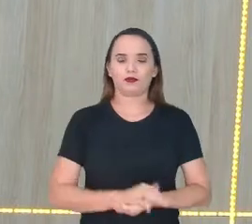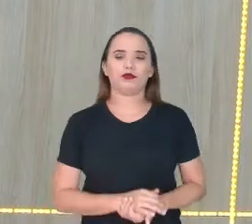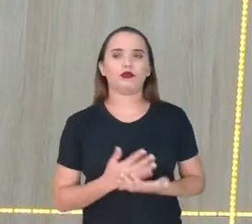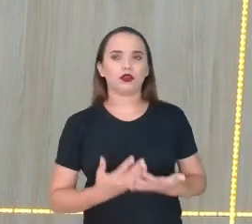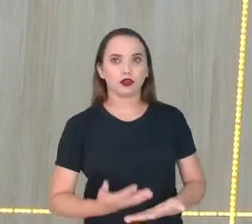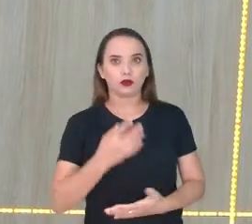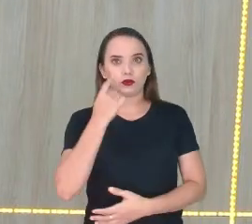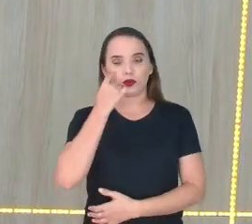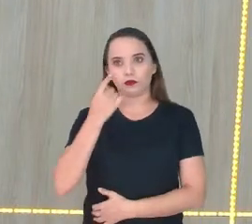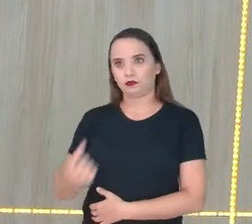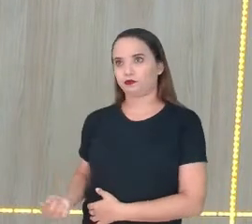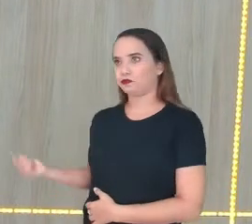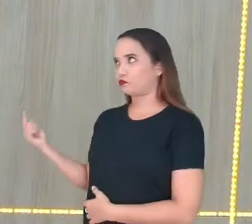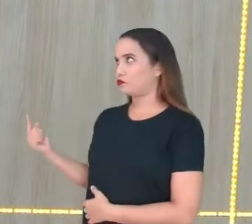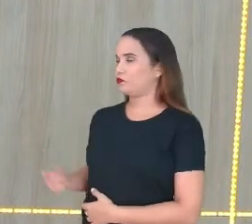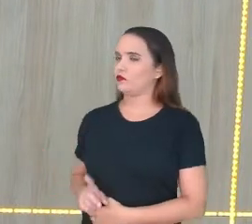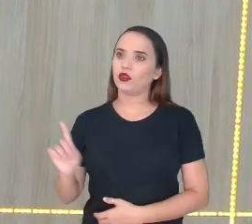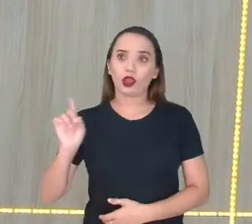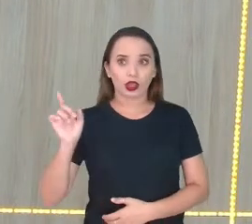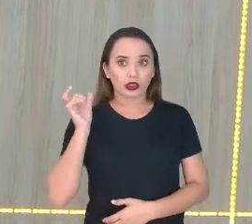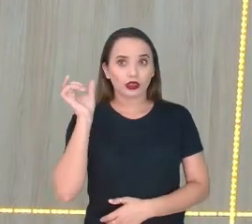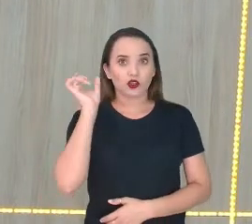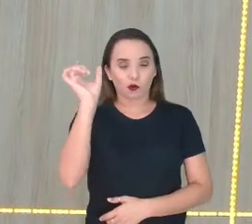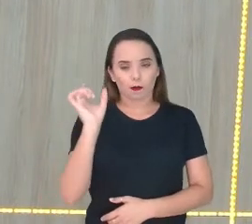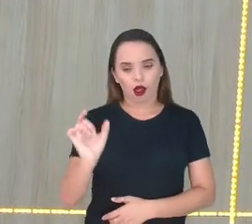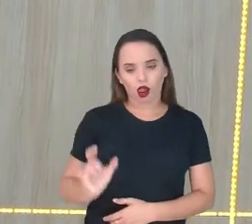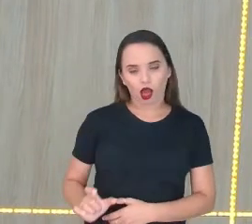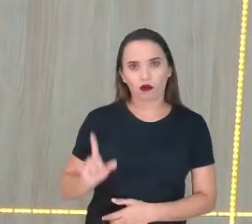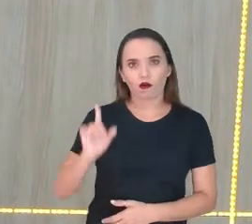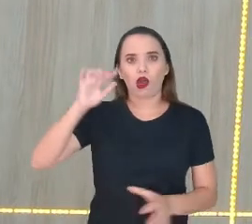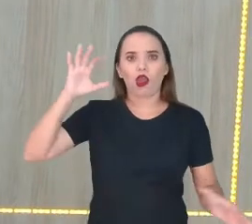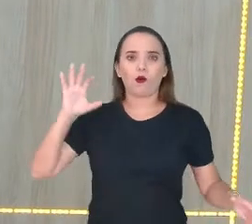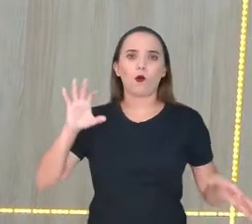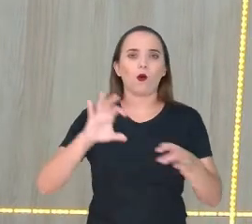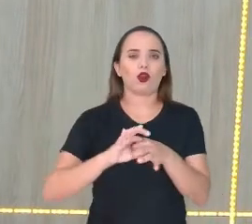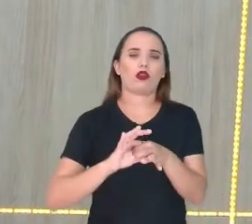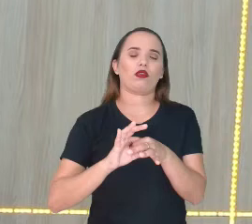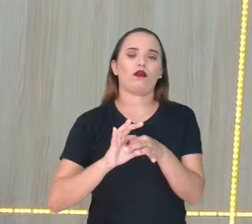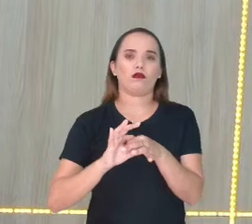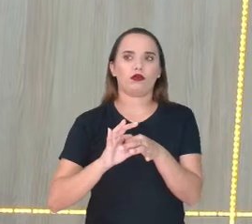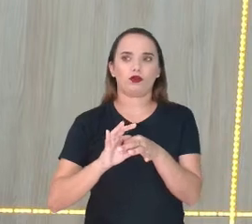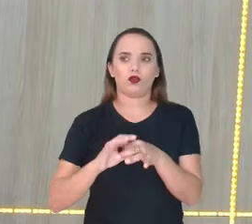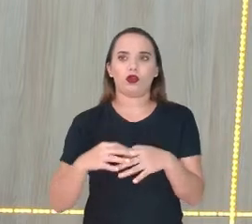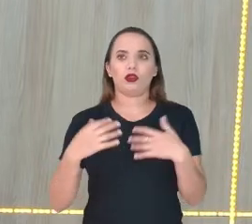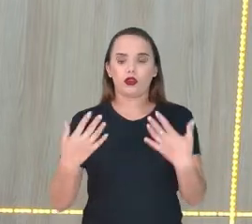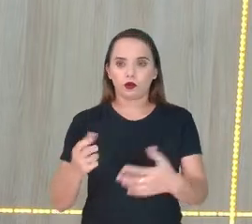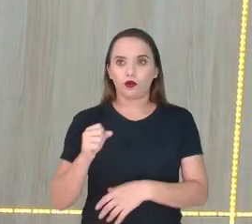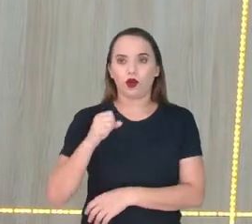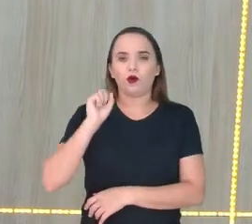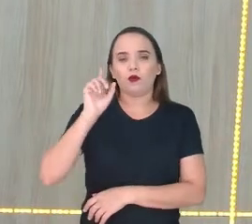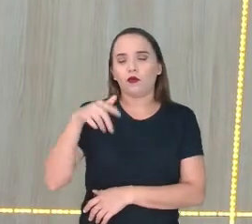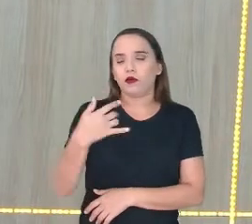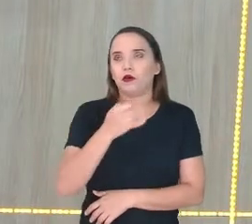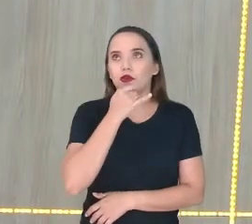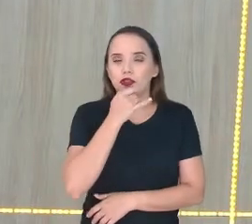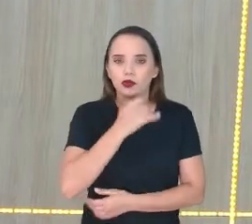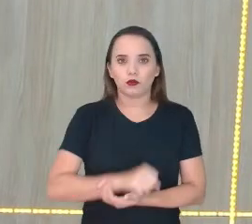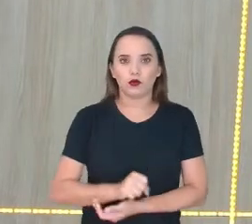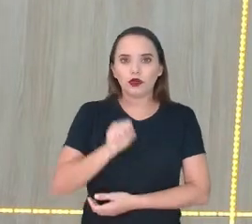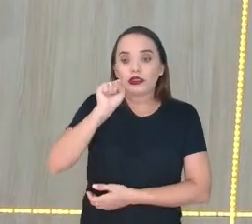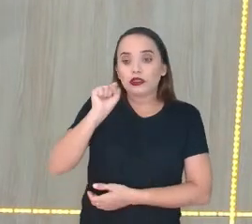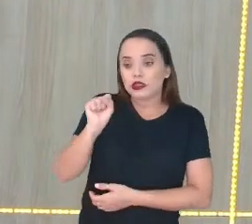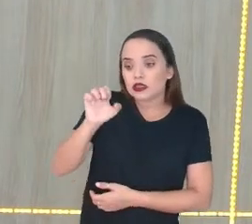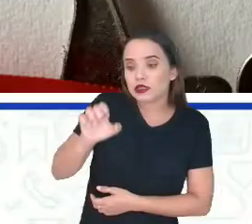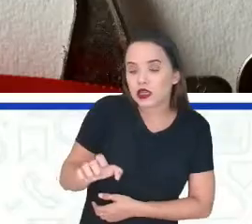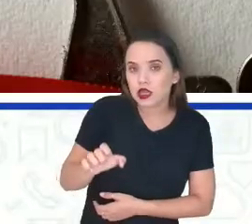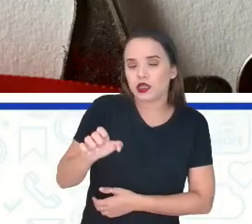Então, ó, quais seriam esses conectivos lógicos que indicam premissas? Se eu fizer isso, vai acontecer aquilo.